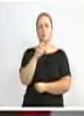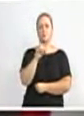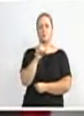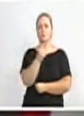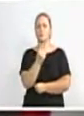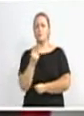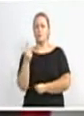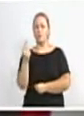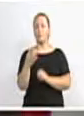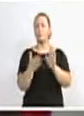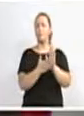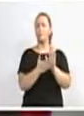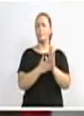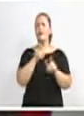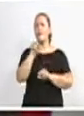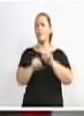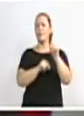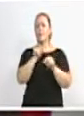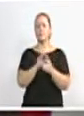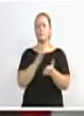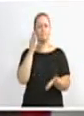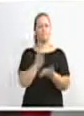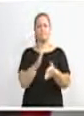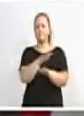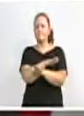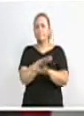propondo o fim do 13º salário.